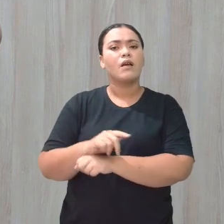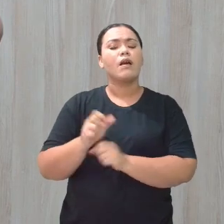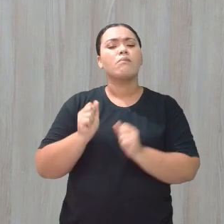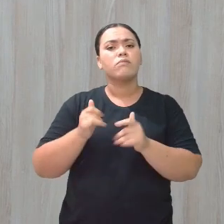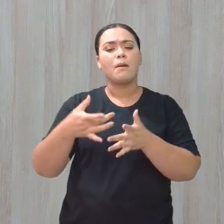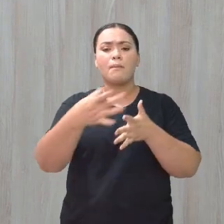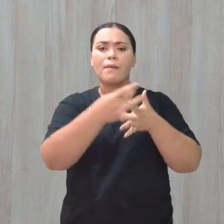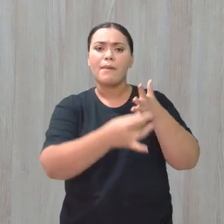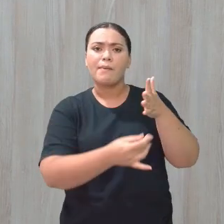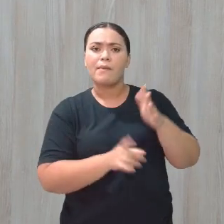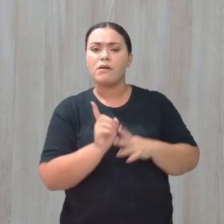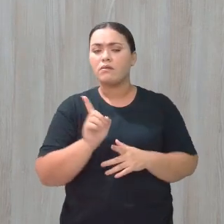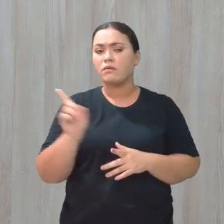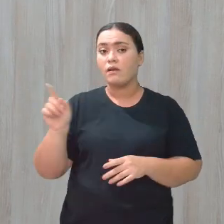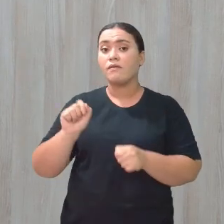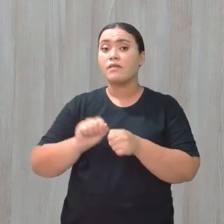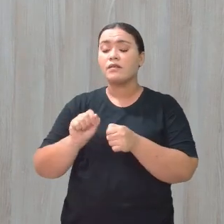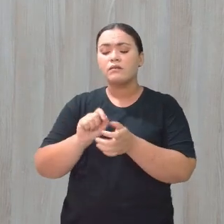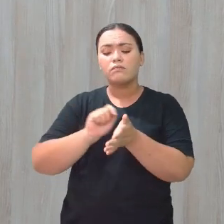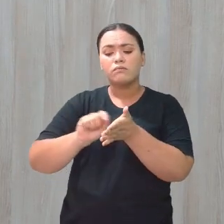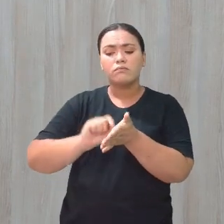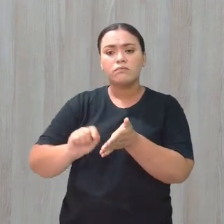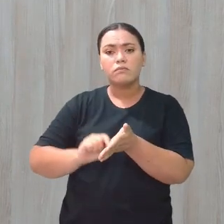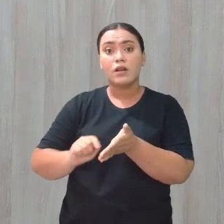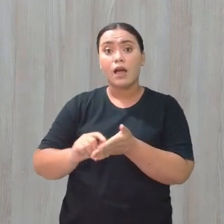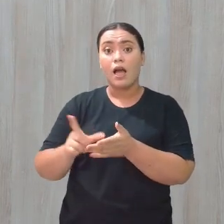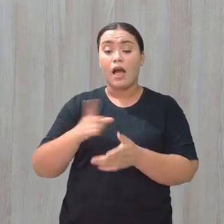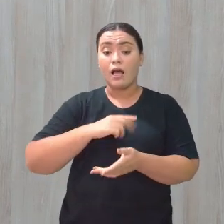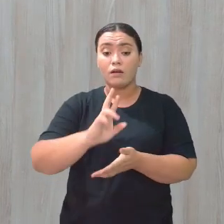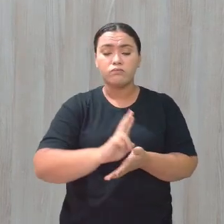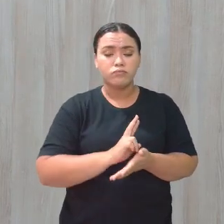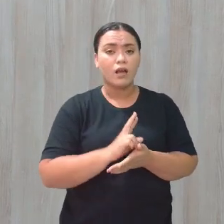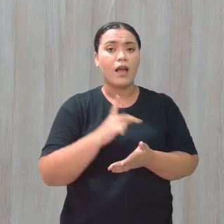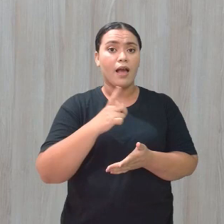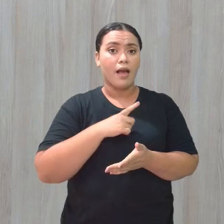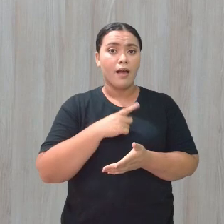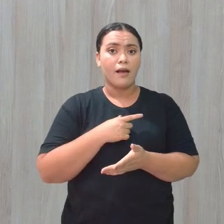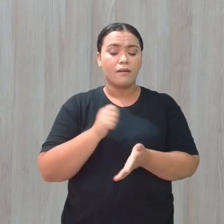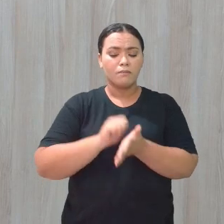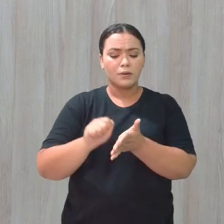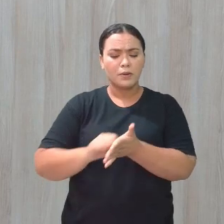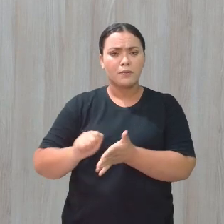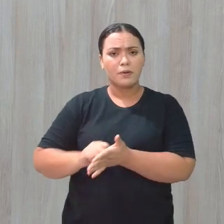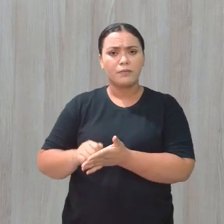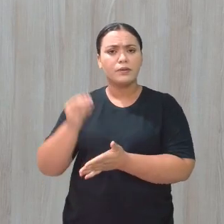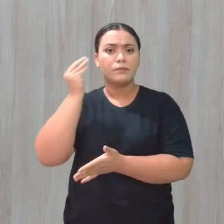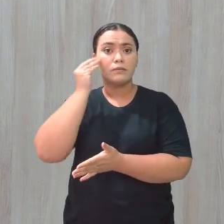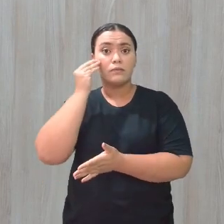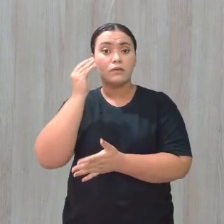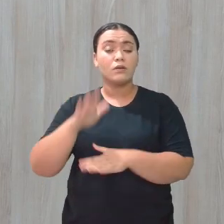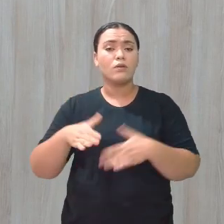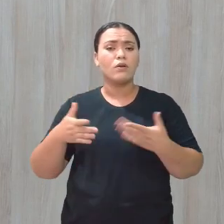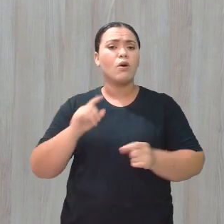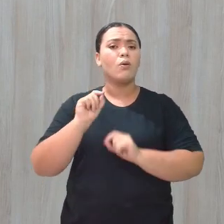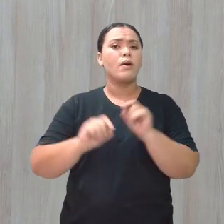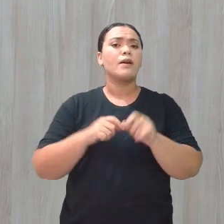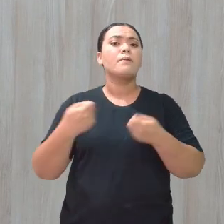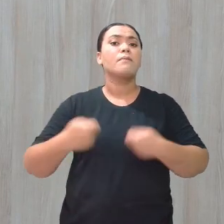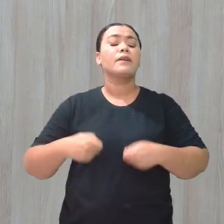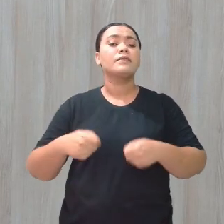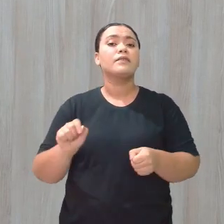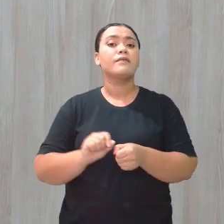ações. Aplica-se o questionário, a partir das respostas que são obtidas no questionário, verifica-se o que é